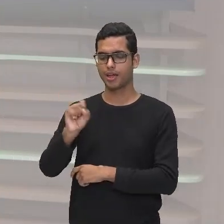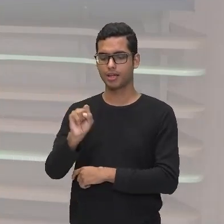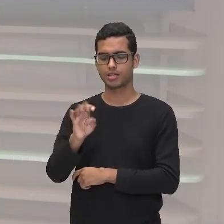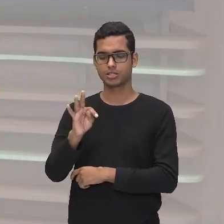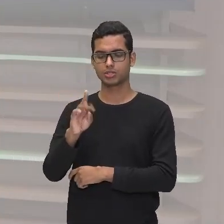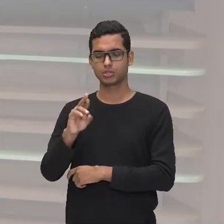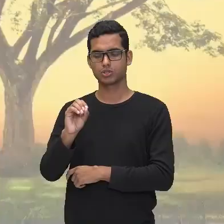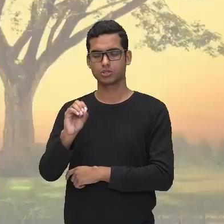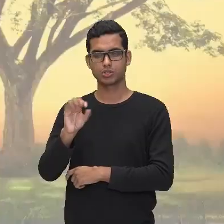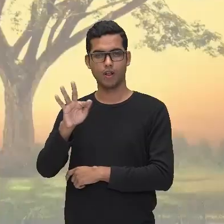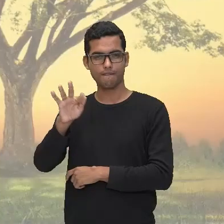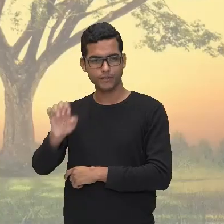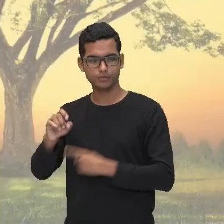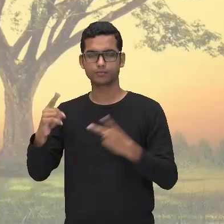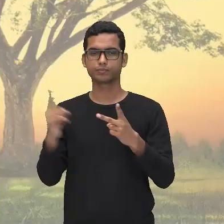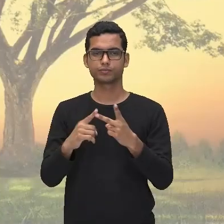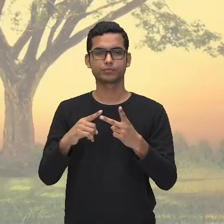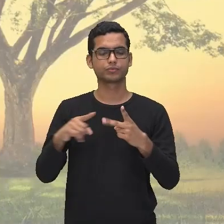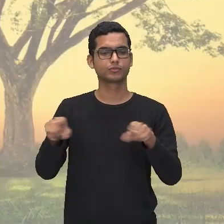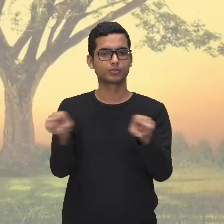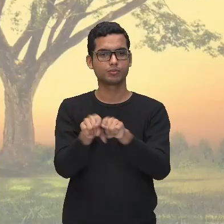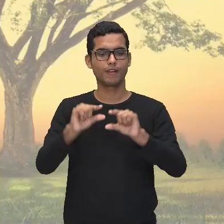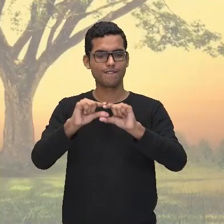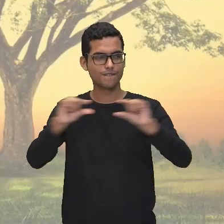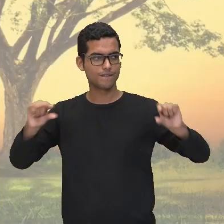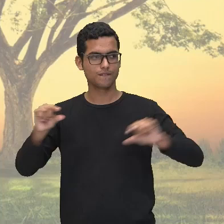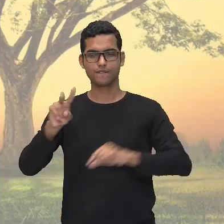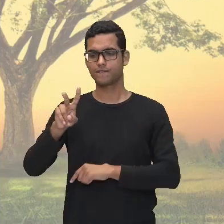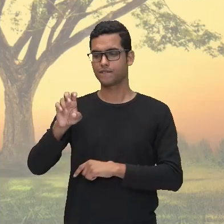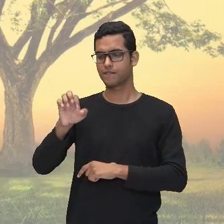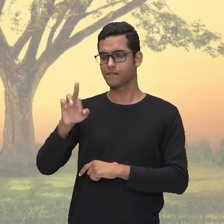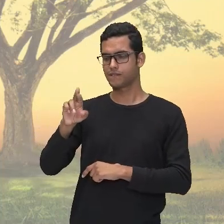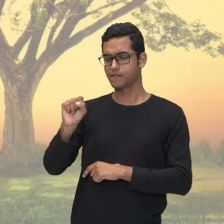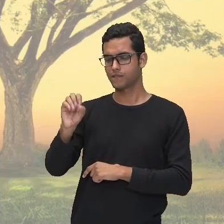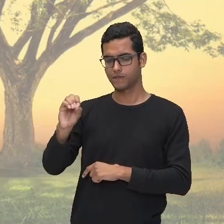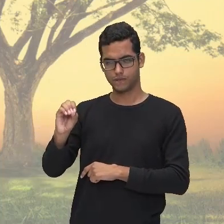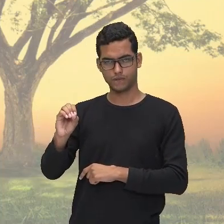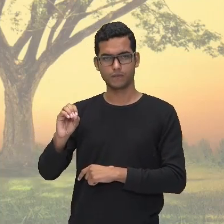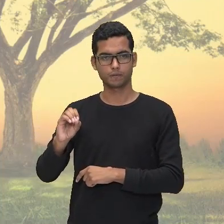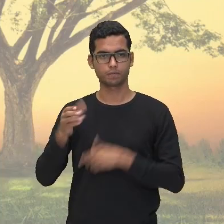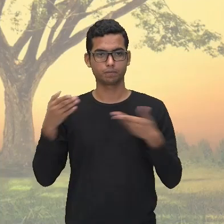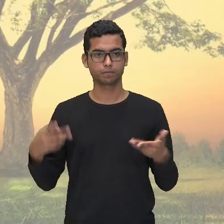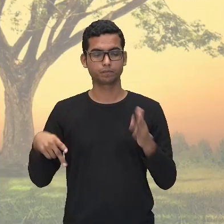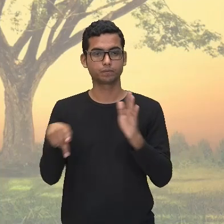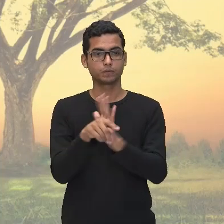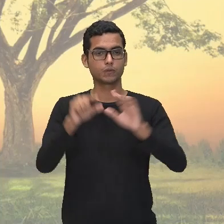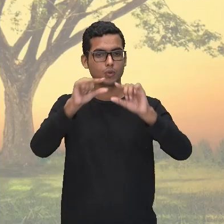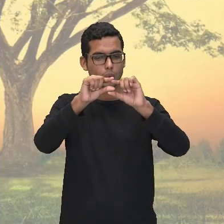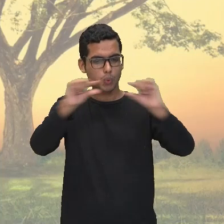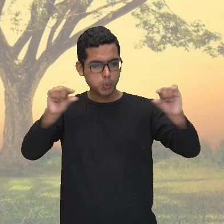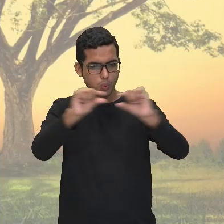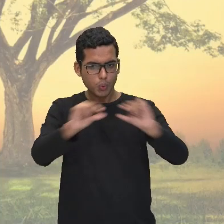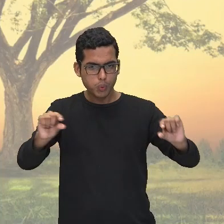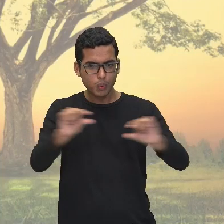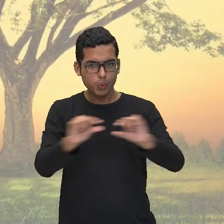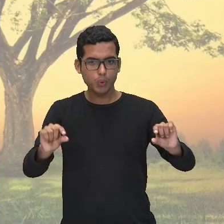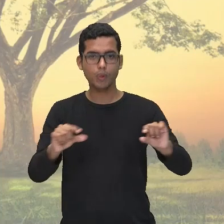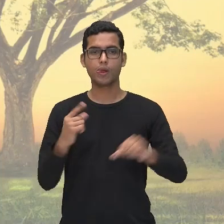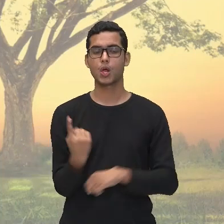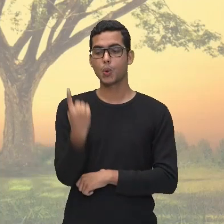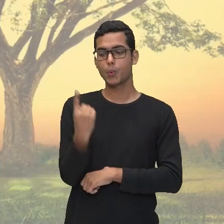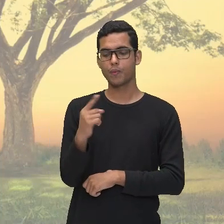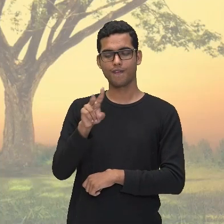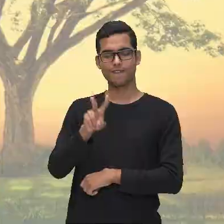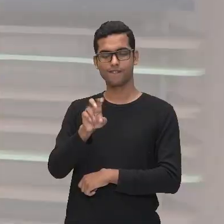Então, observe aqui, cada linha deste poema representa um verso.